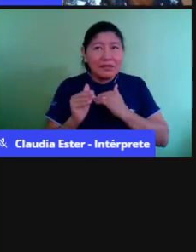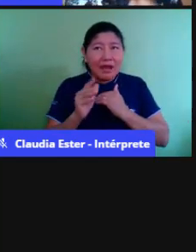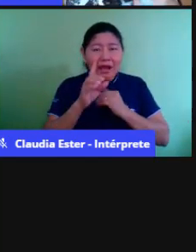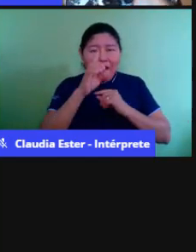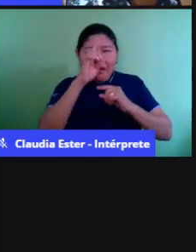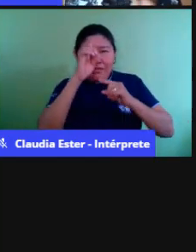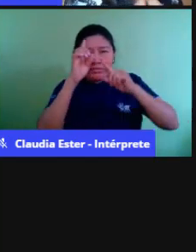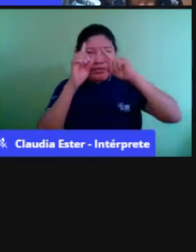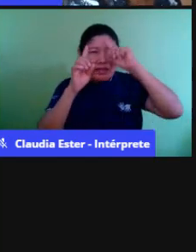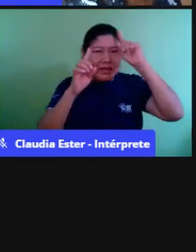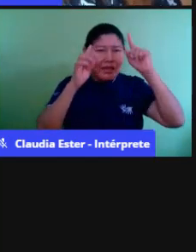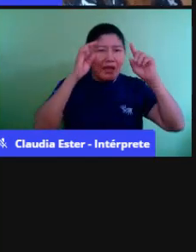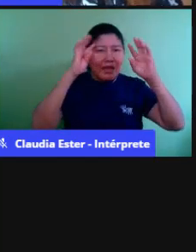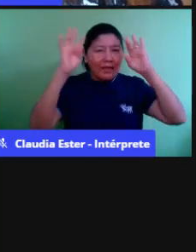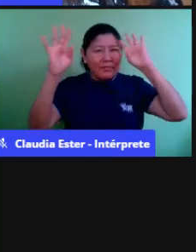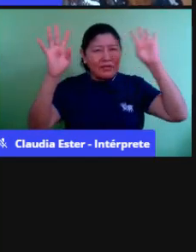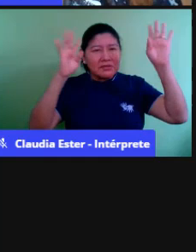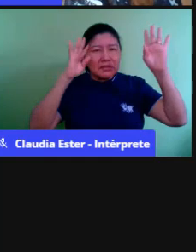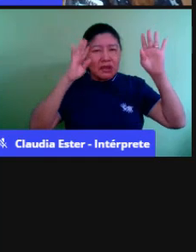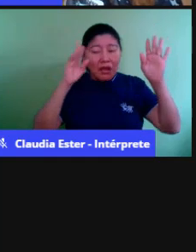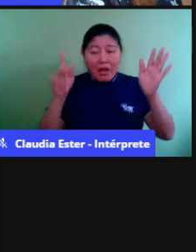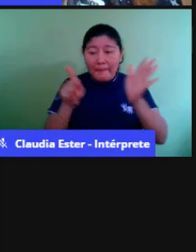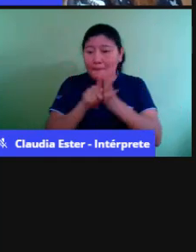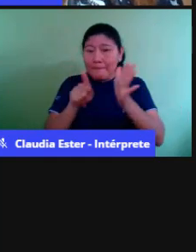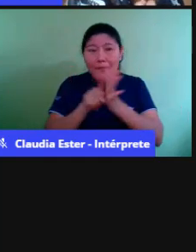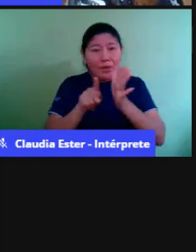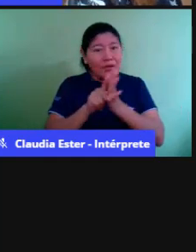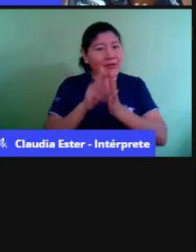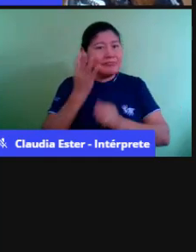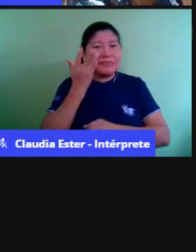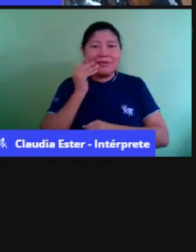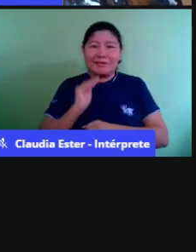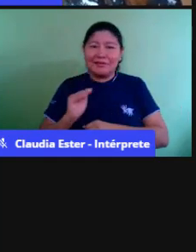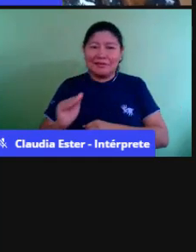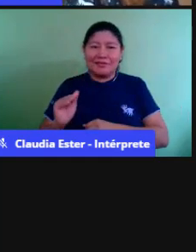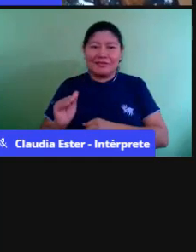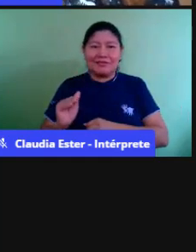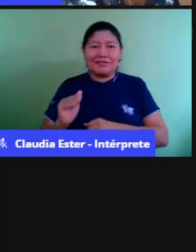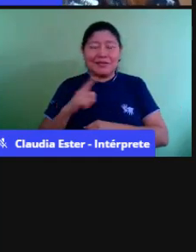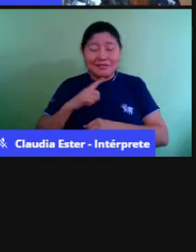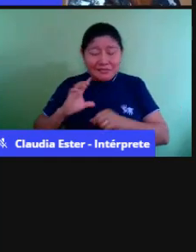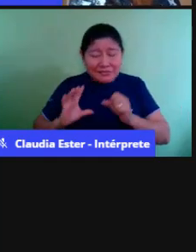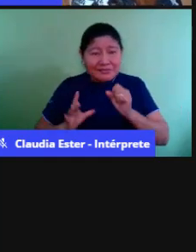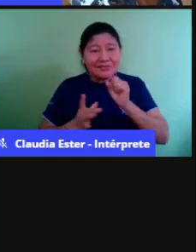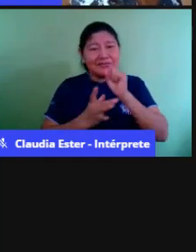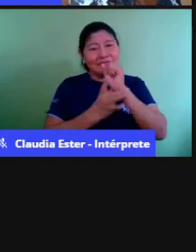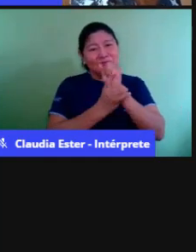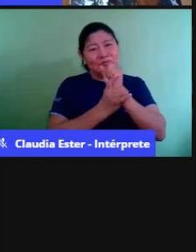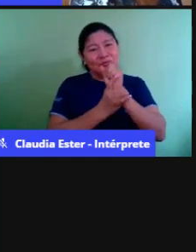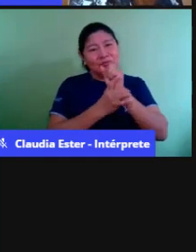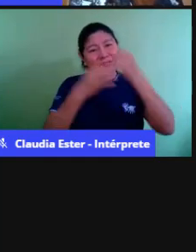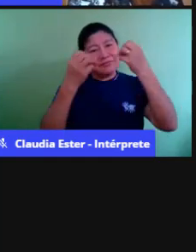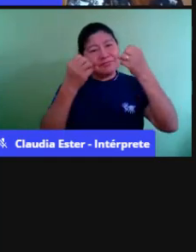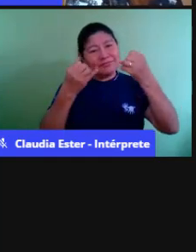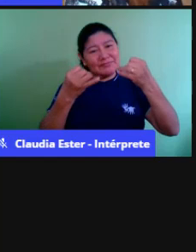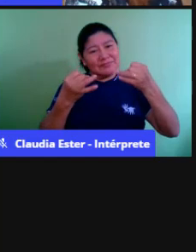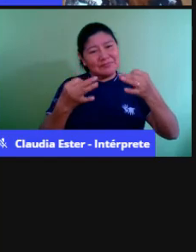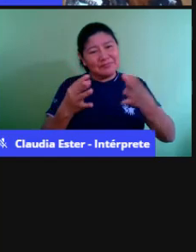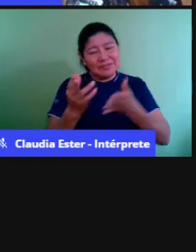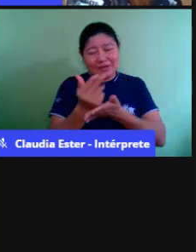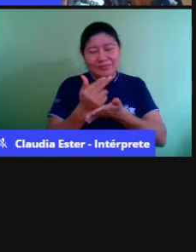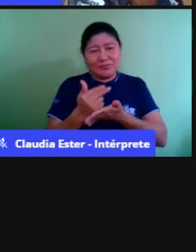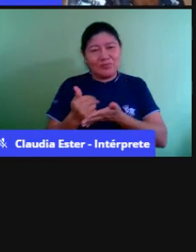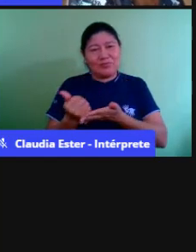imaginação e a criatividade delas, além da propriedade delas em falar dos próprios